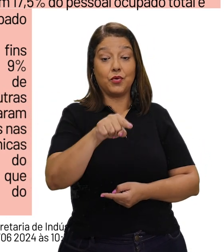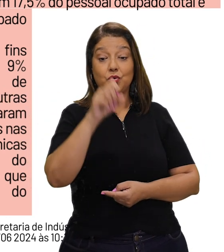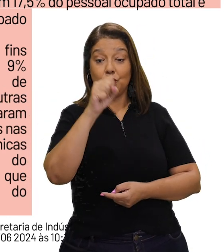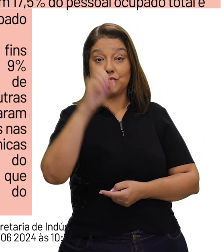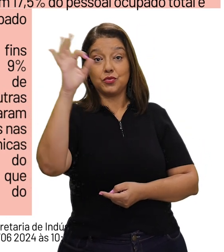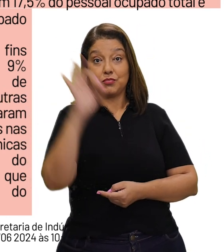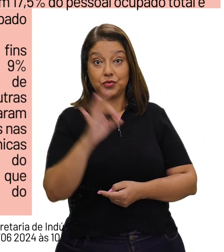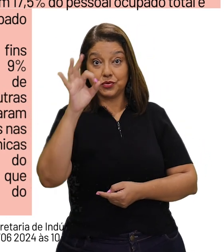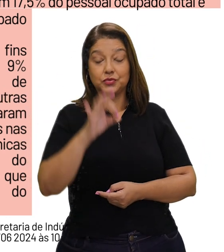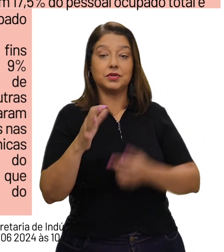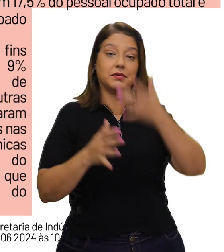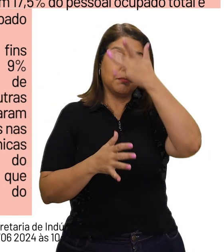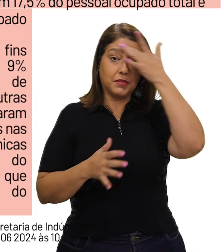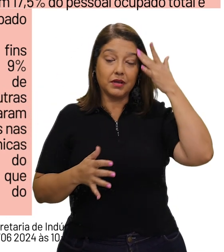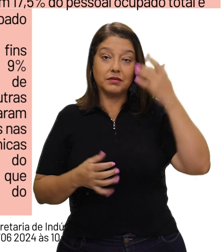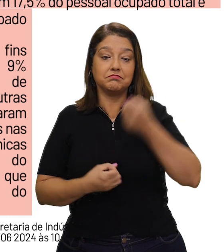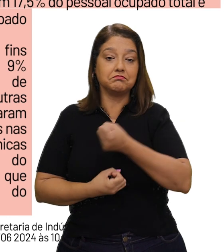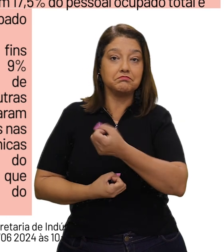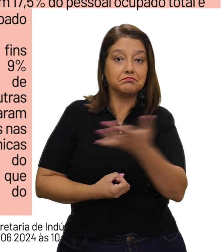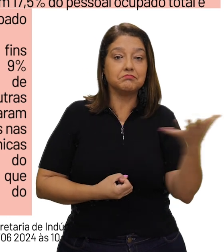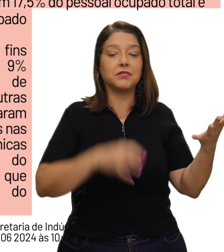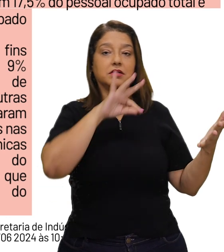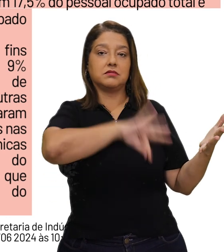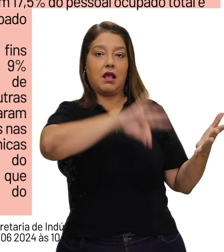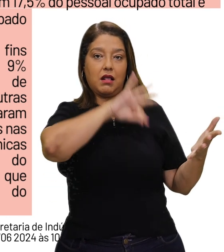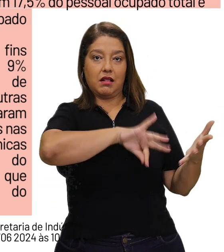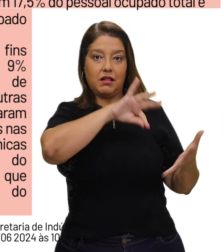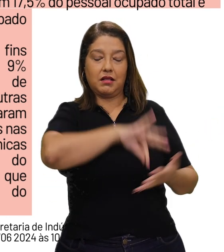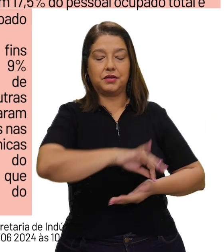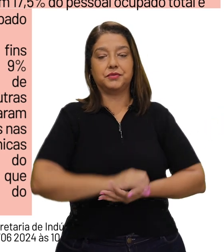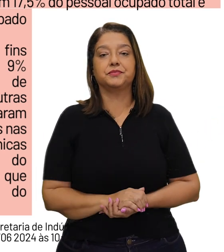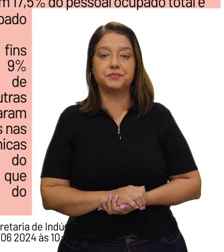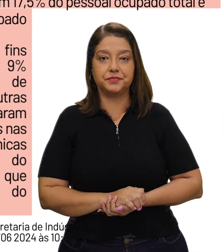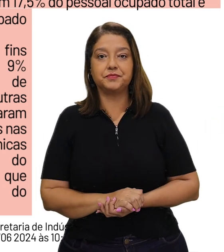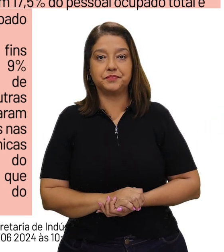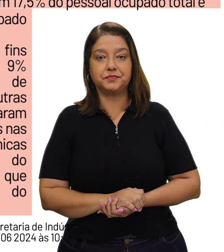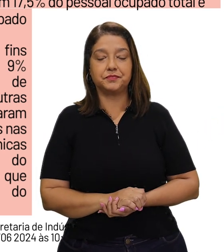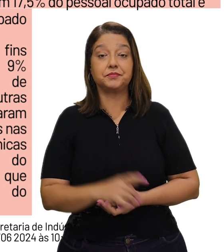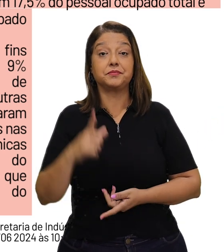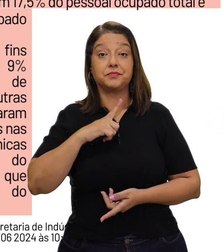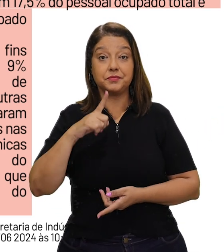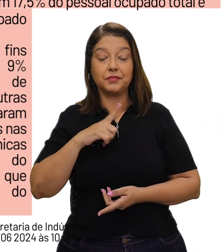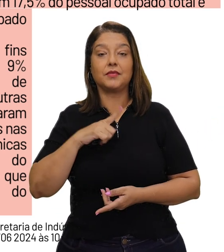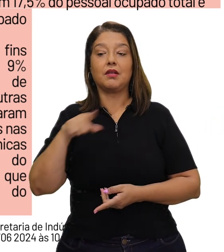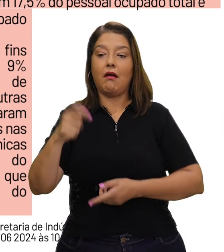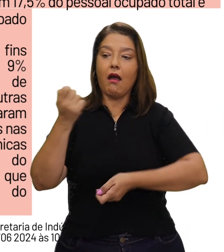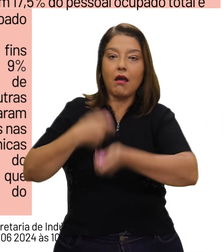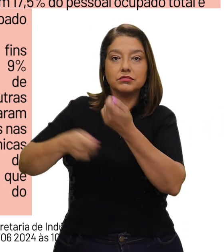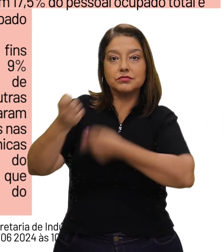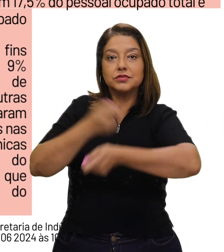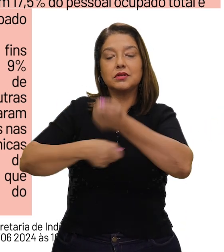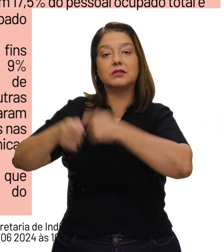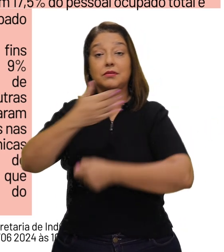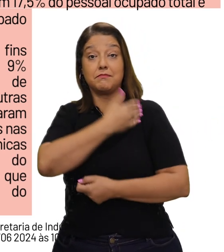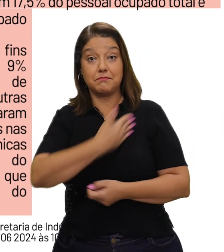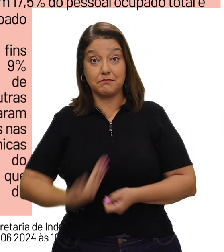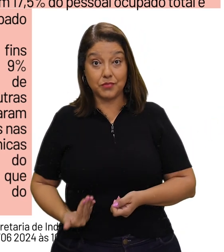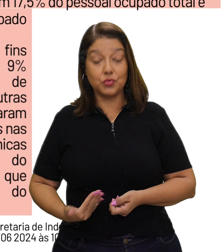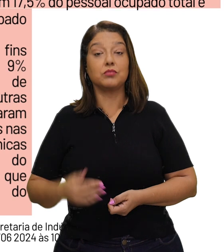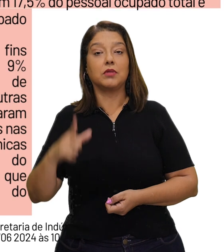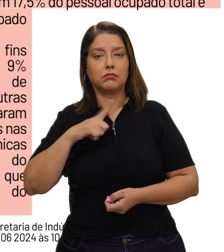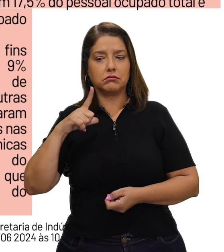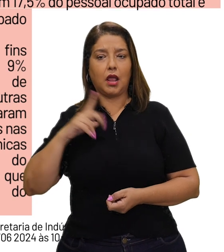71,8% do pessoal ocupado assalariado. Os órgãos da administração pública, apesar